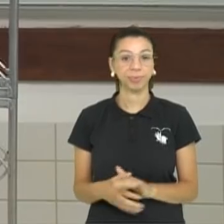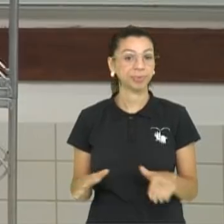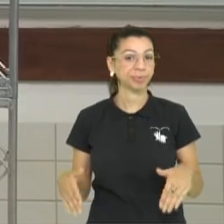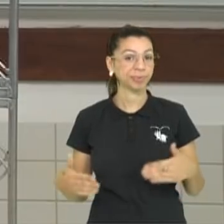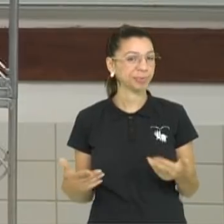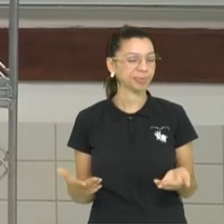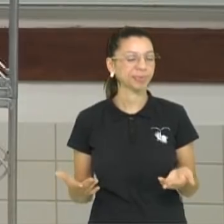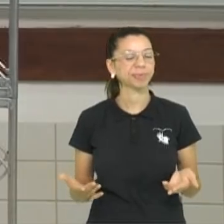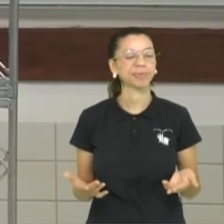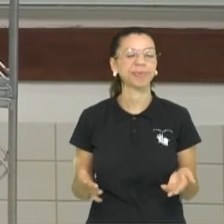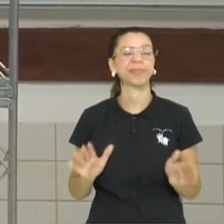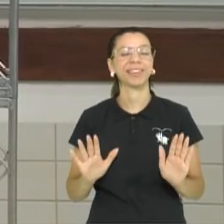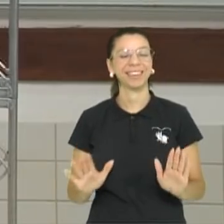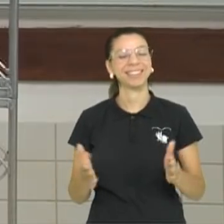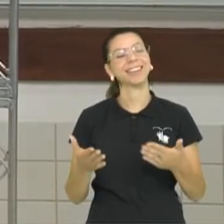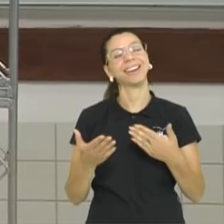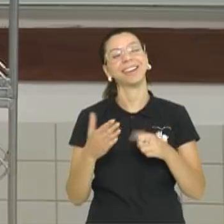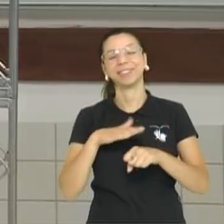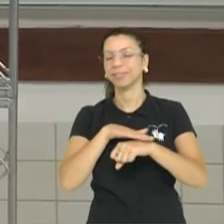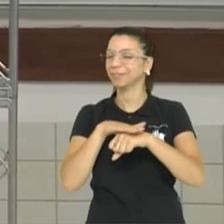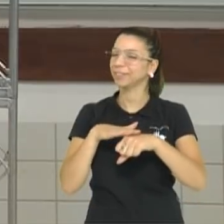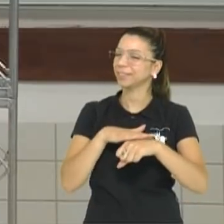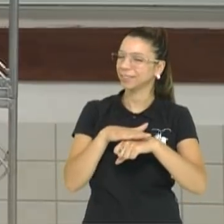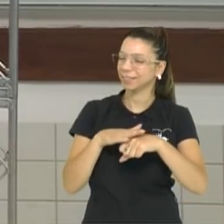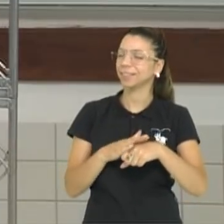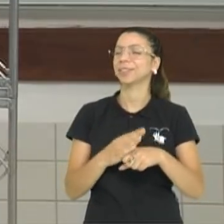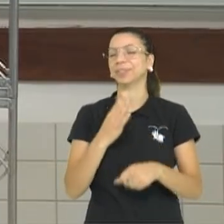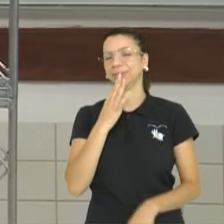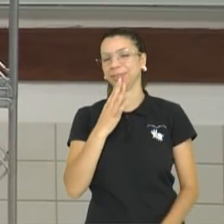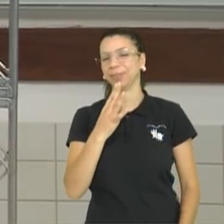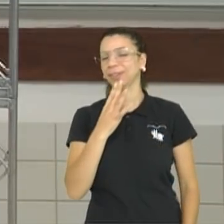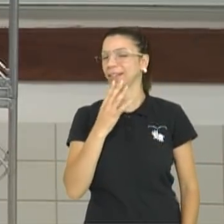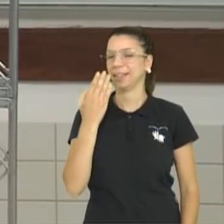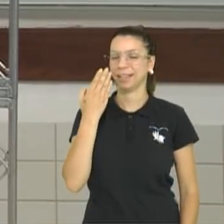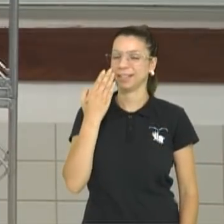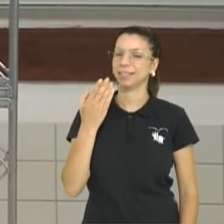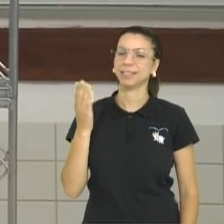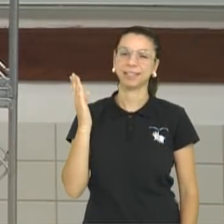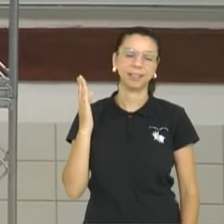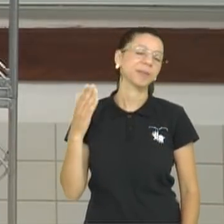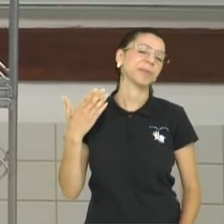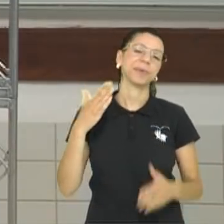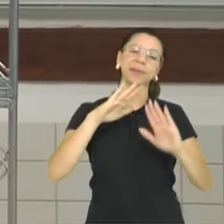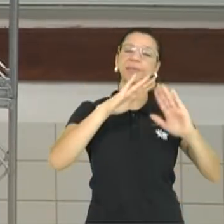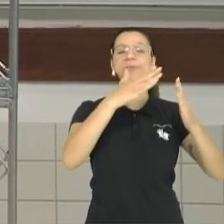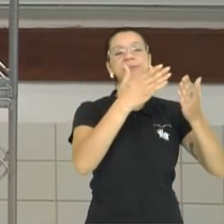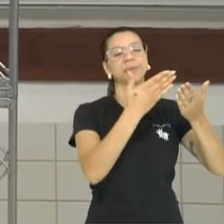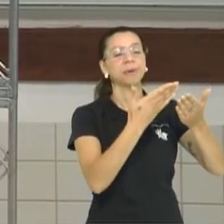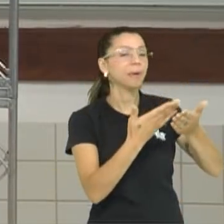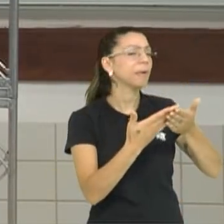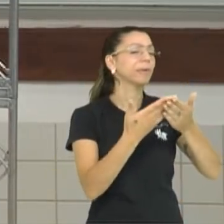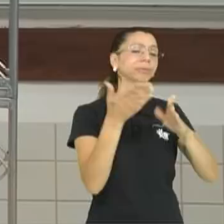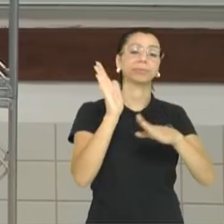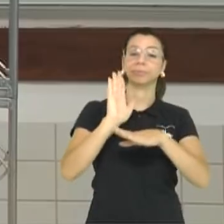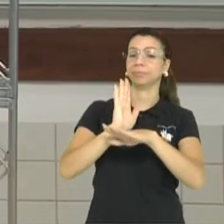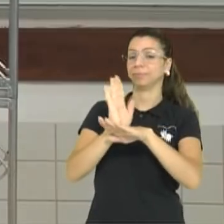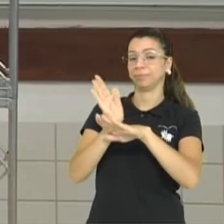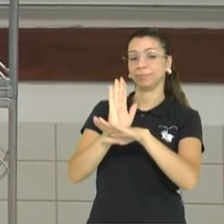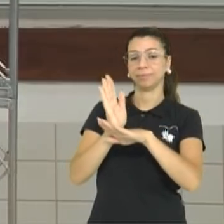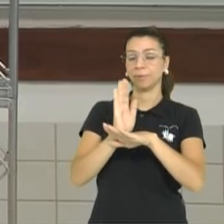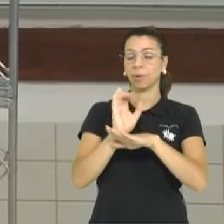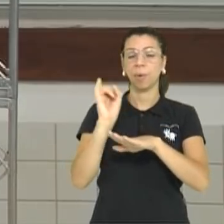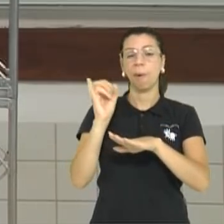E aí? Nós já conversamos, você já deve ter visto alguma vez na sua vida, na escola, num filme,